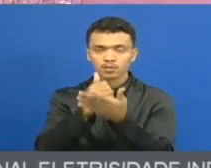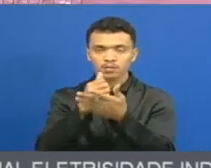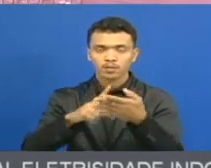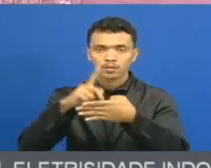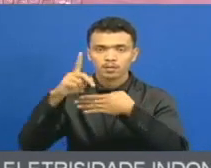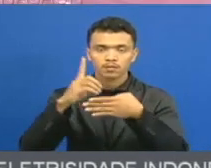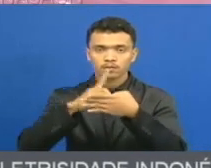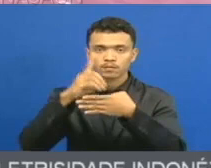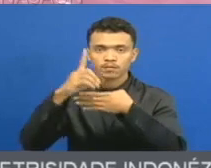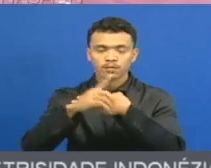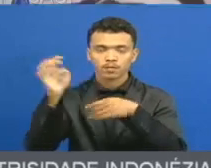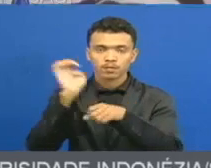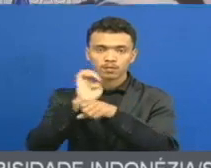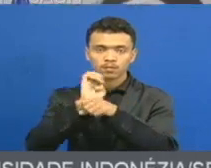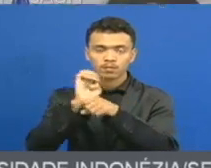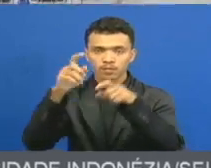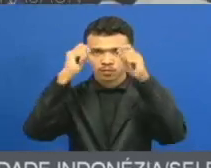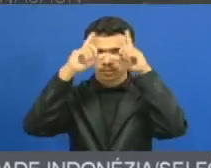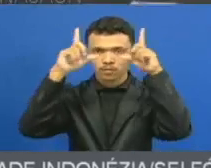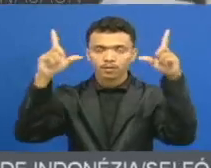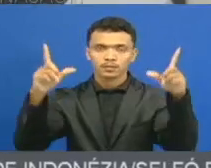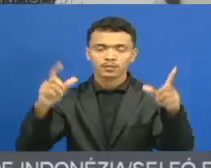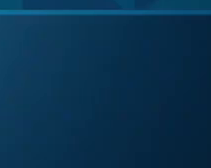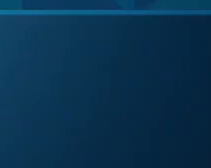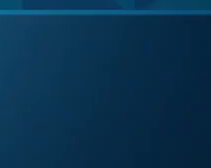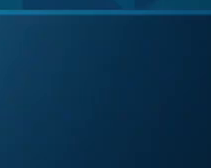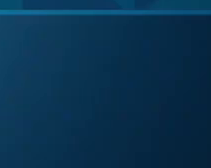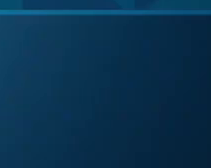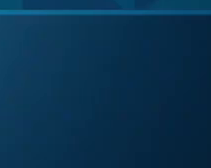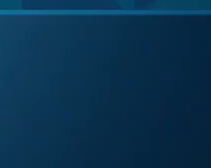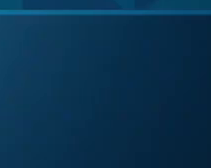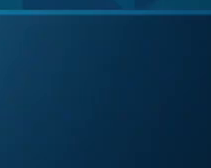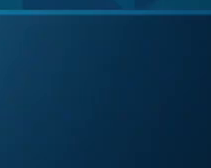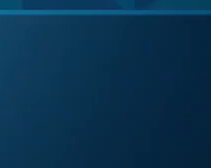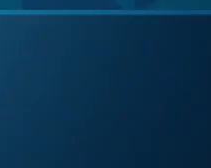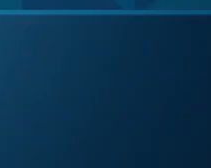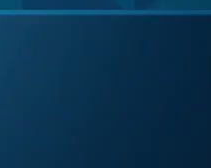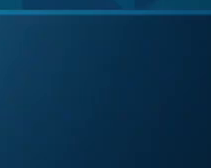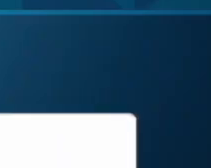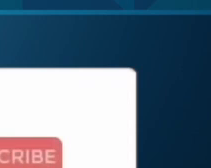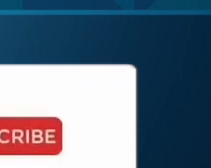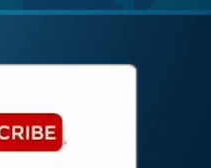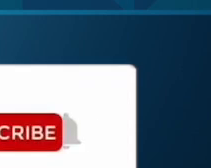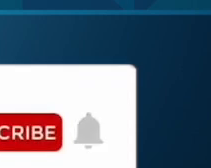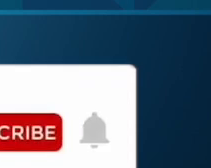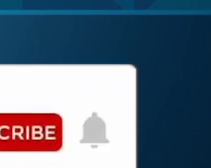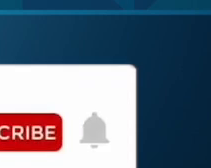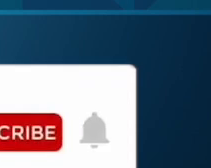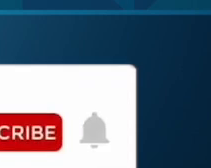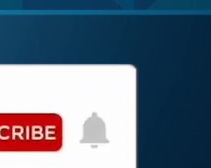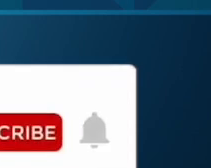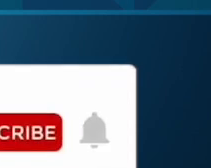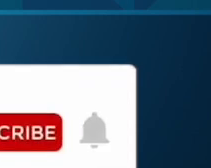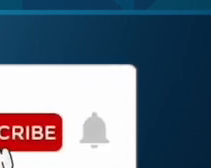desenvolvimento economia Timor-Leste. Rony Silva, RTL. A tu retang informação factuais não atuais, que